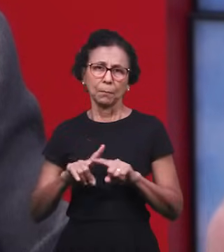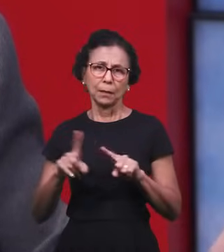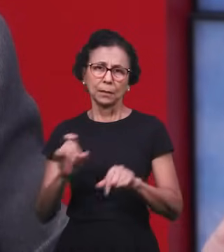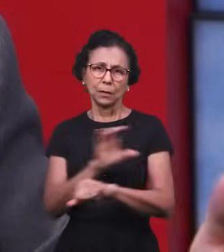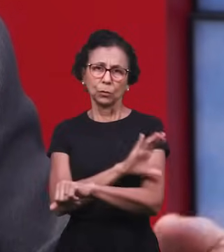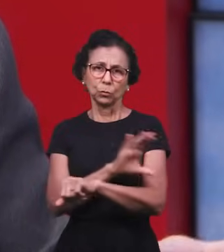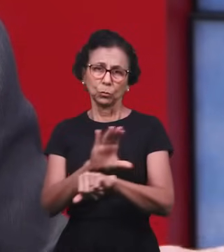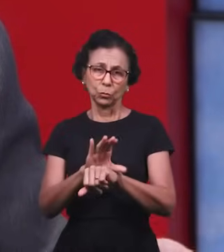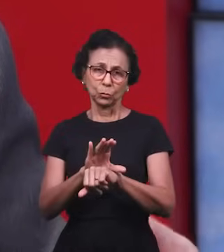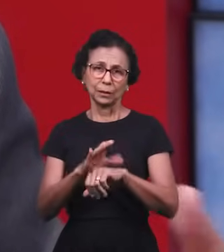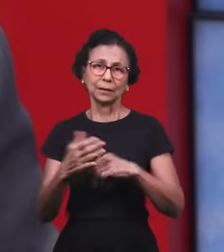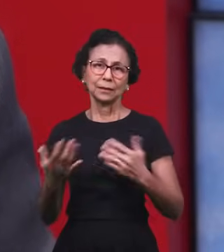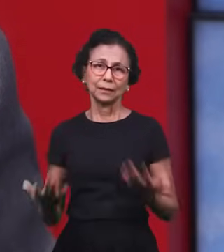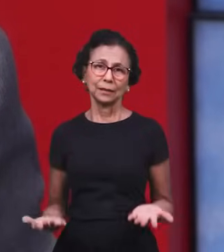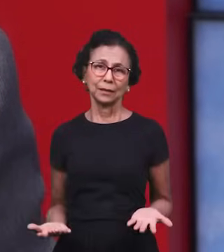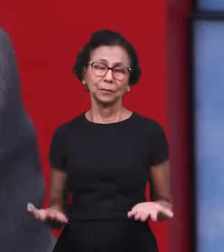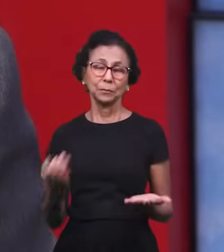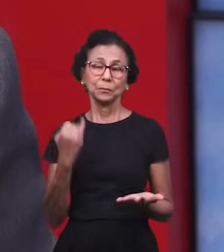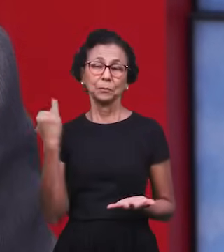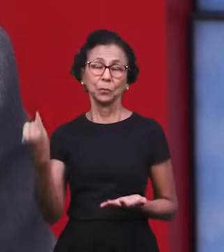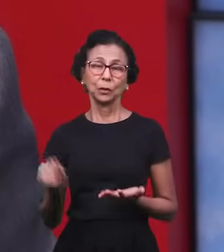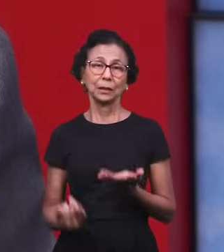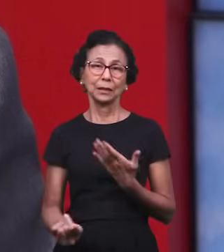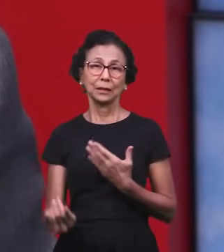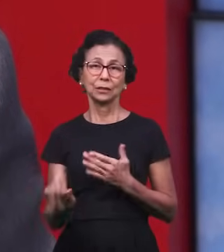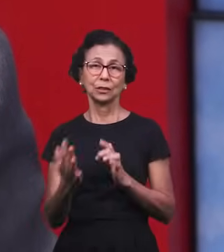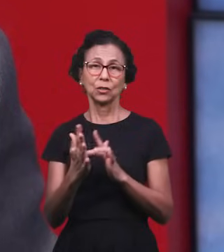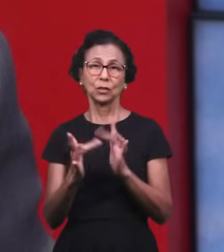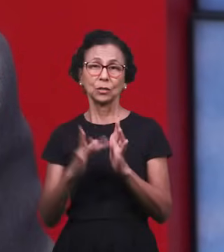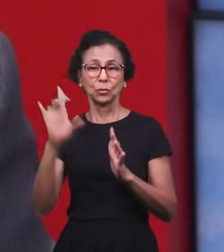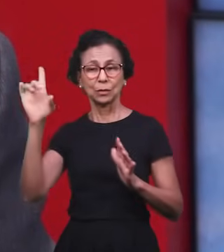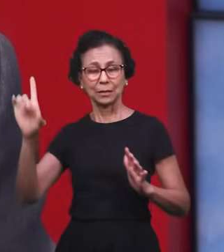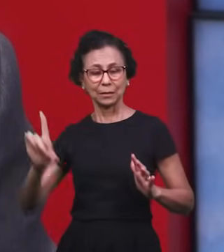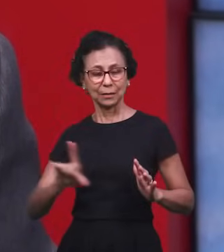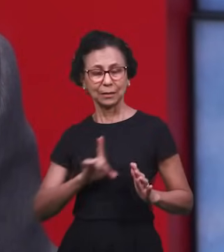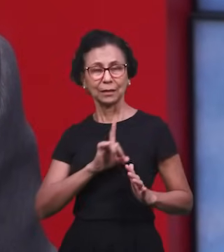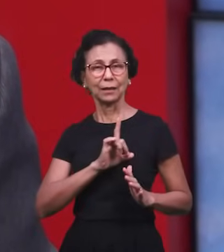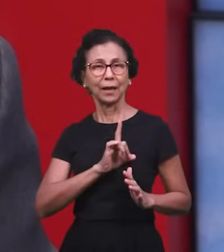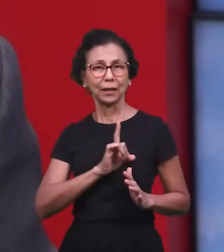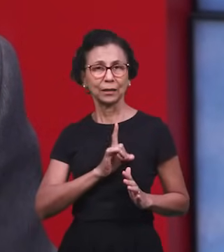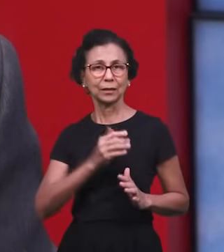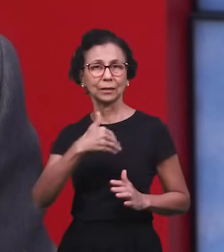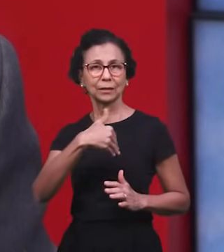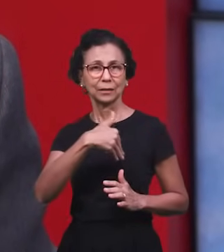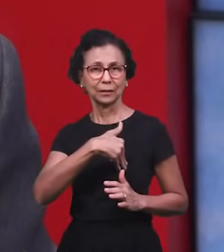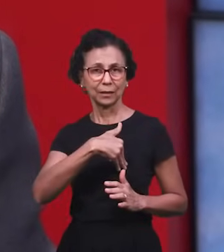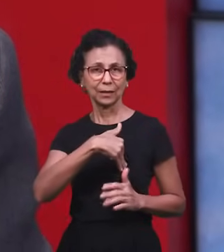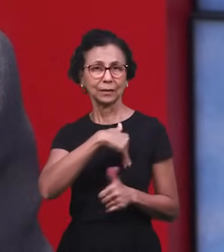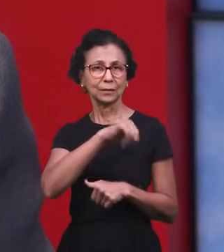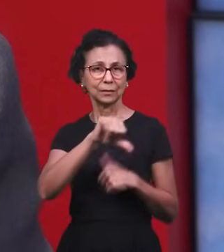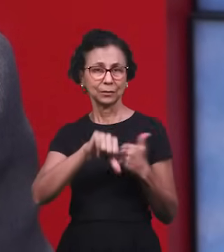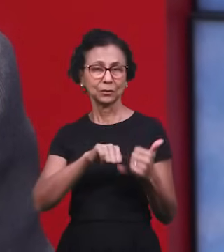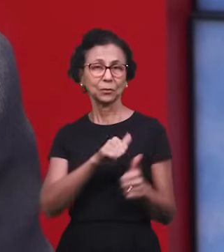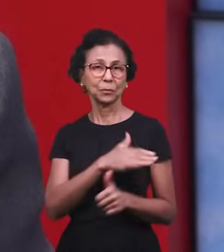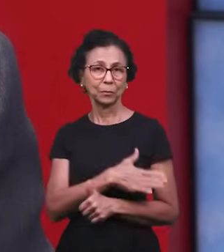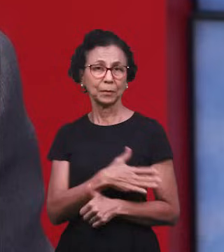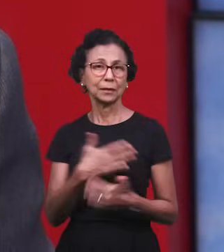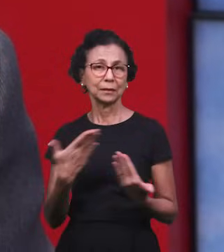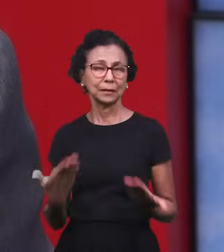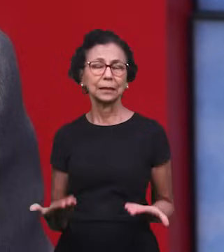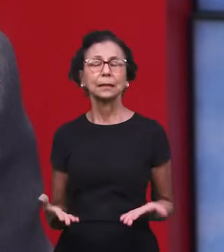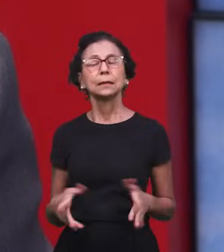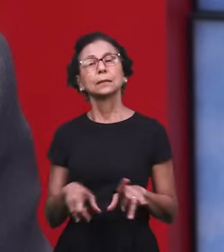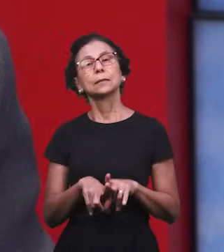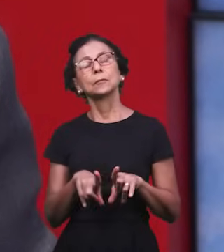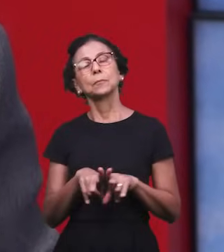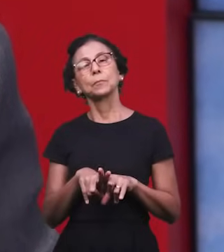Foi comentado aqui que quando ele foi nascer em Belém, não havia lugar para ele nascer,